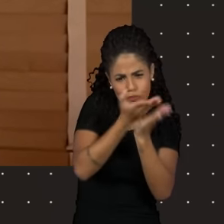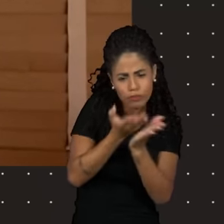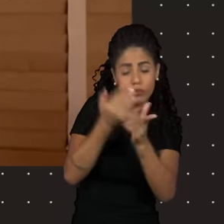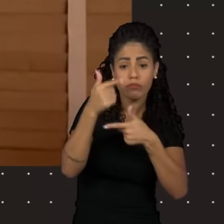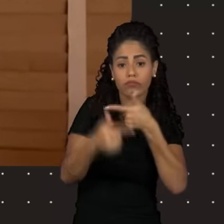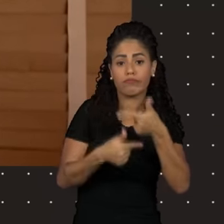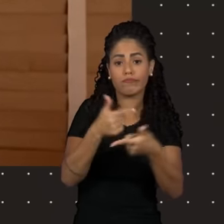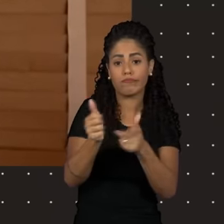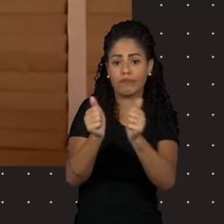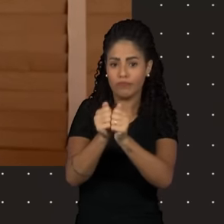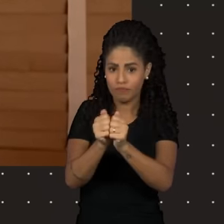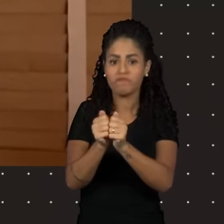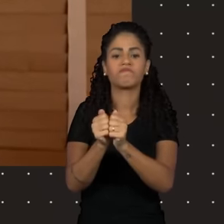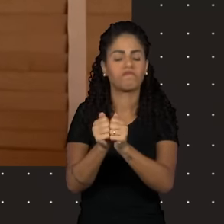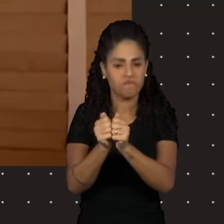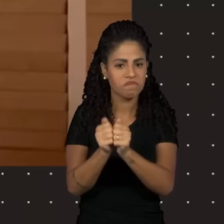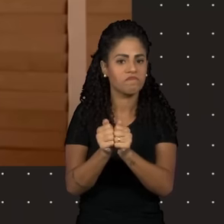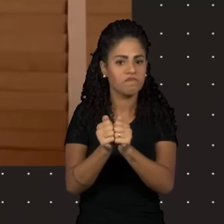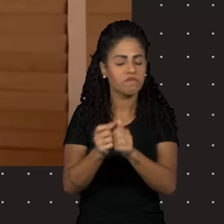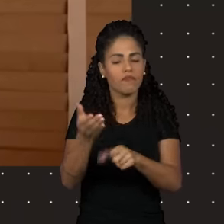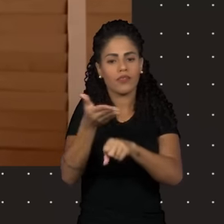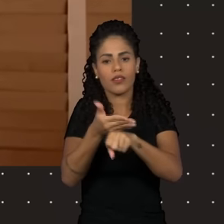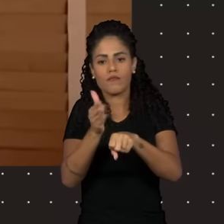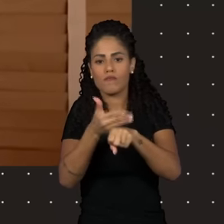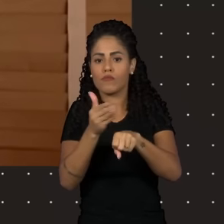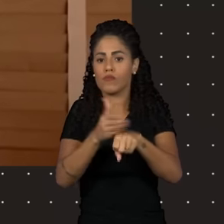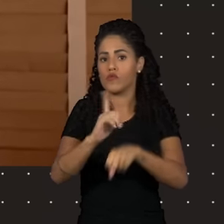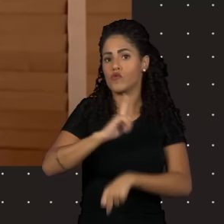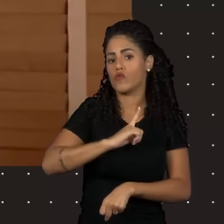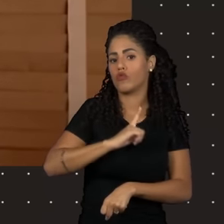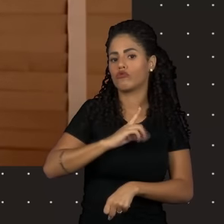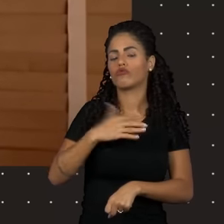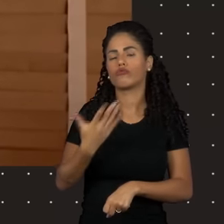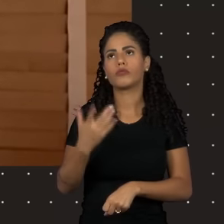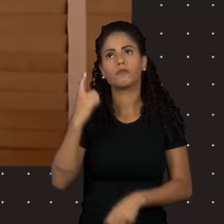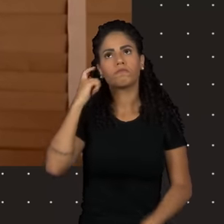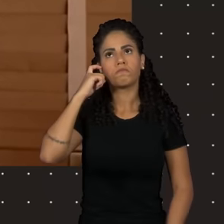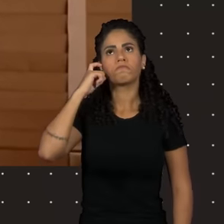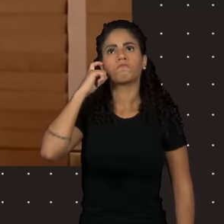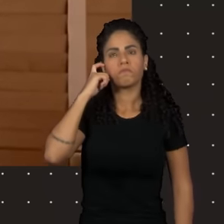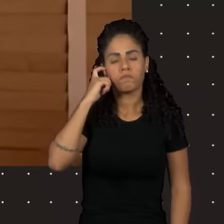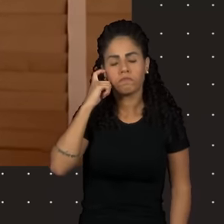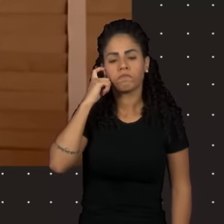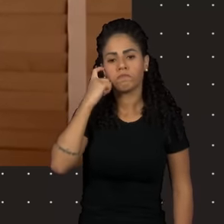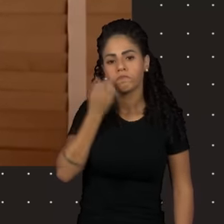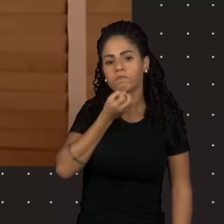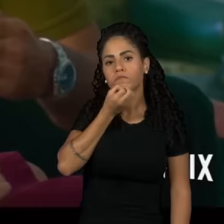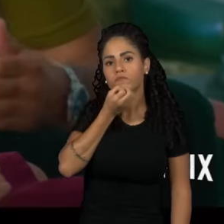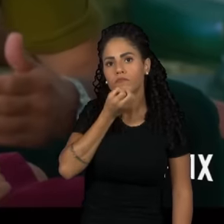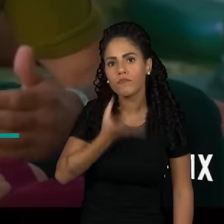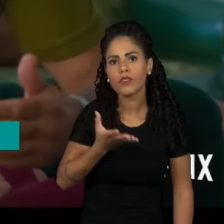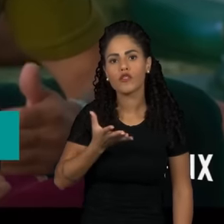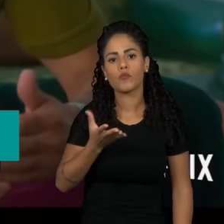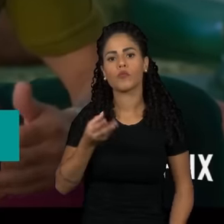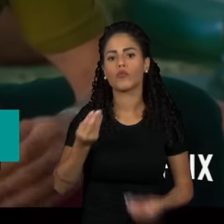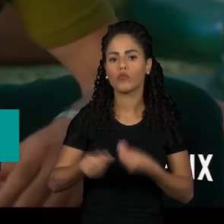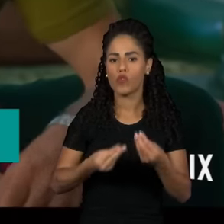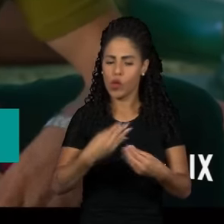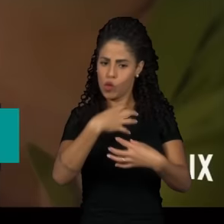trabalhava já nos ensaios. Então, eu acho que a